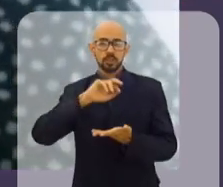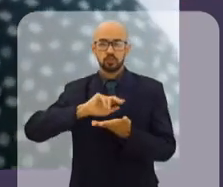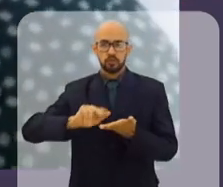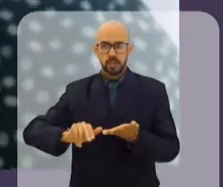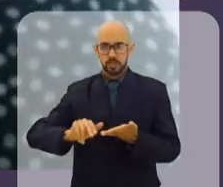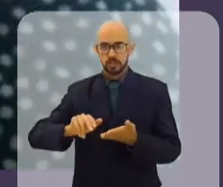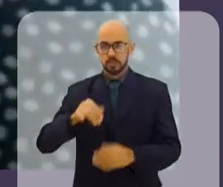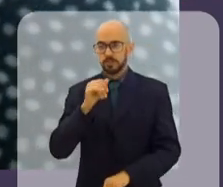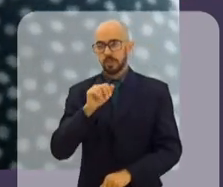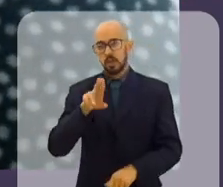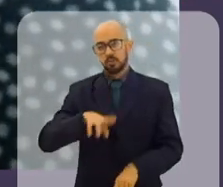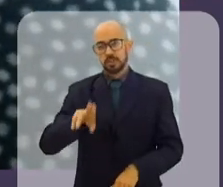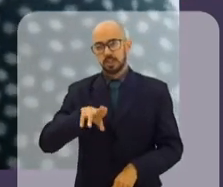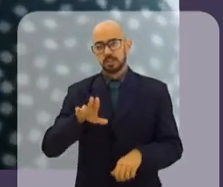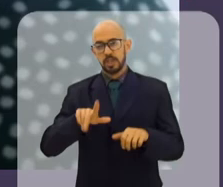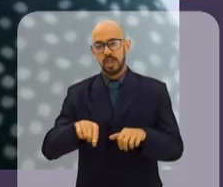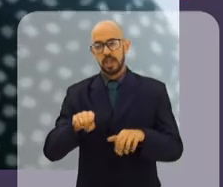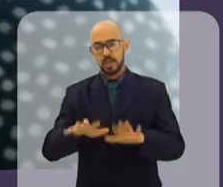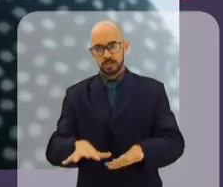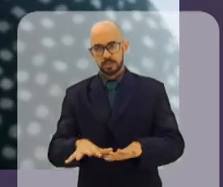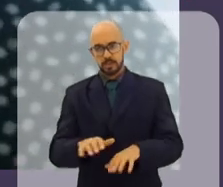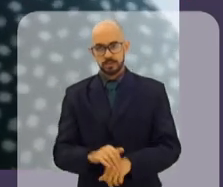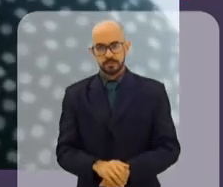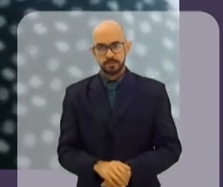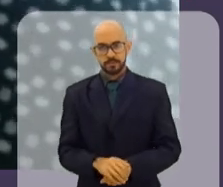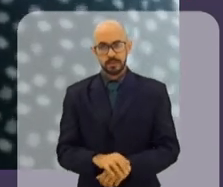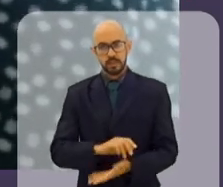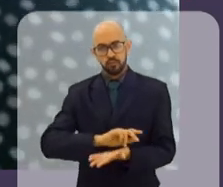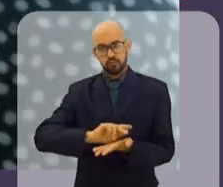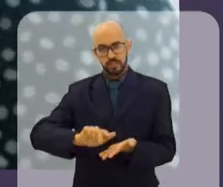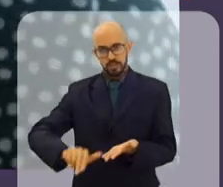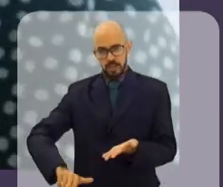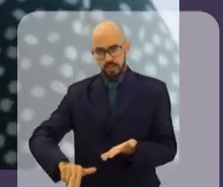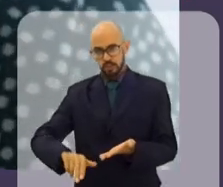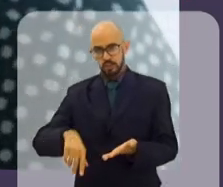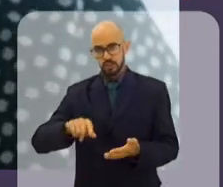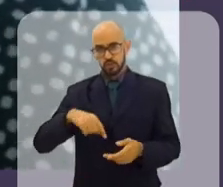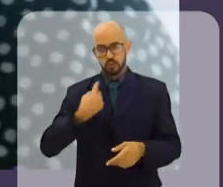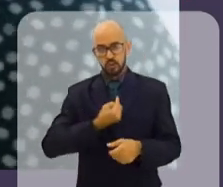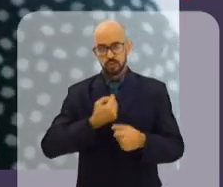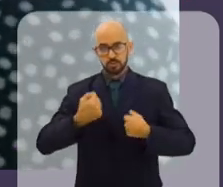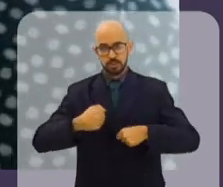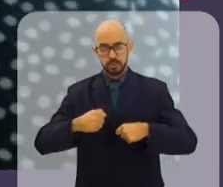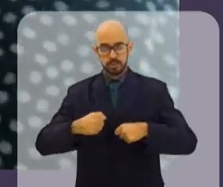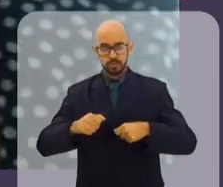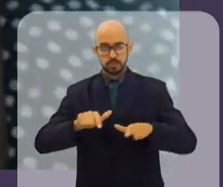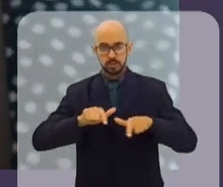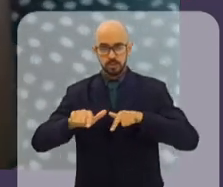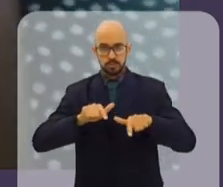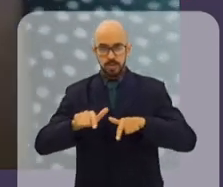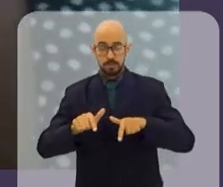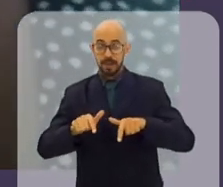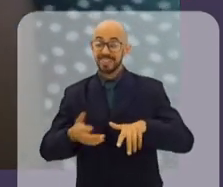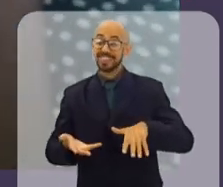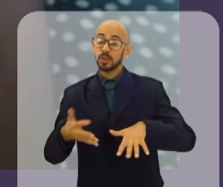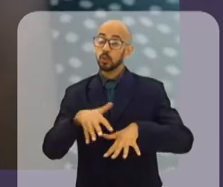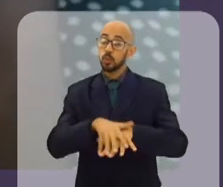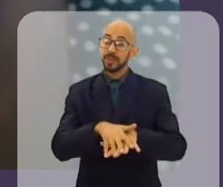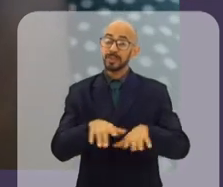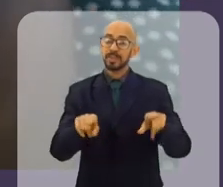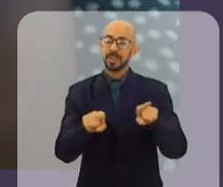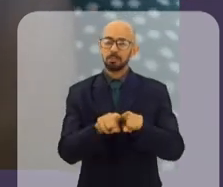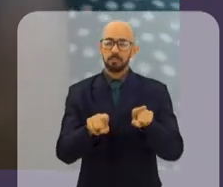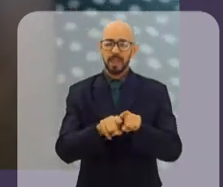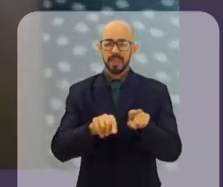isso que a universidade é isso, é diversidade, então a gente deve trabalhar para incluir também